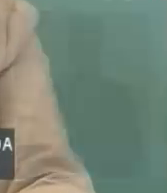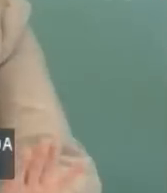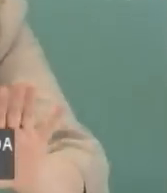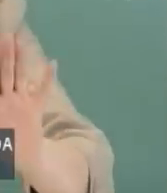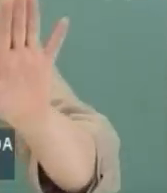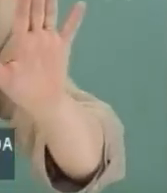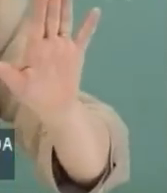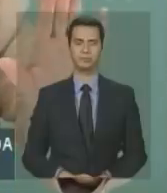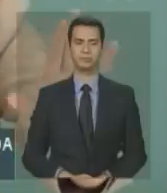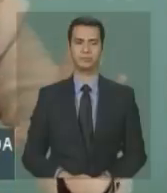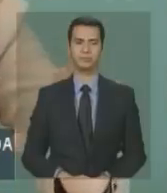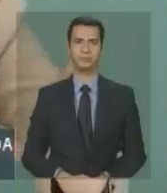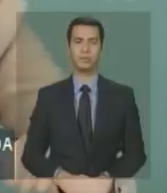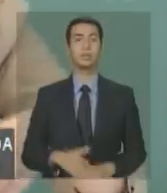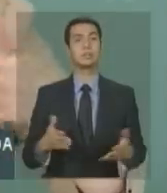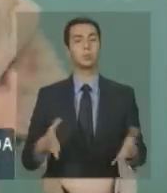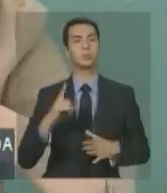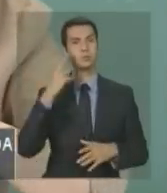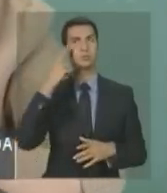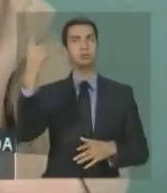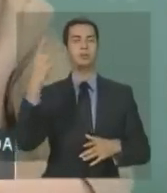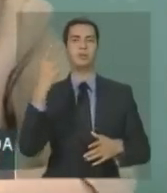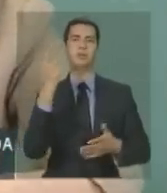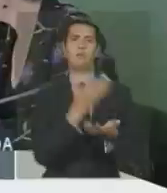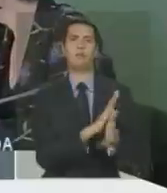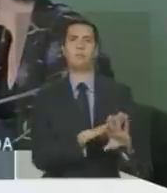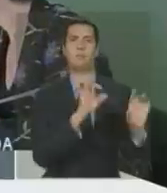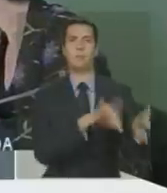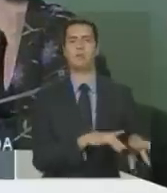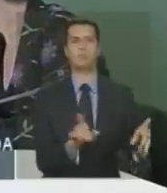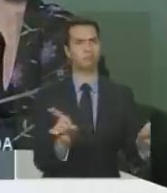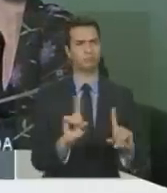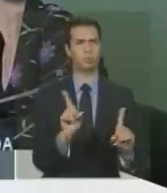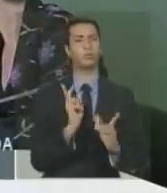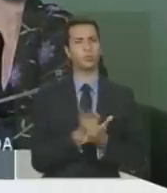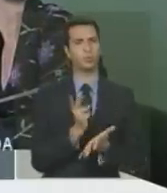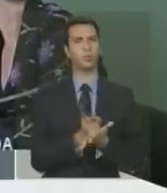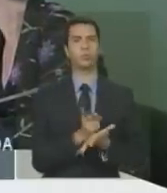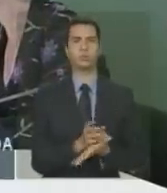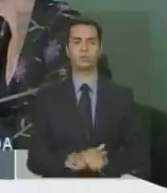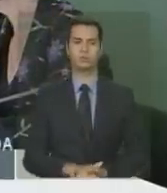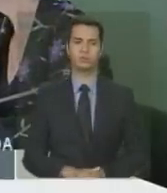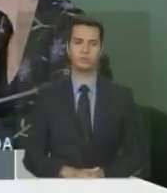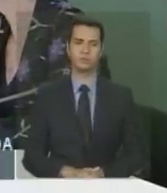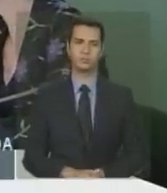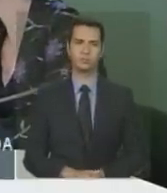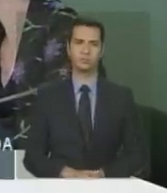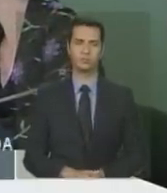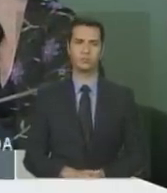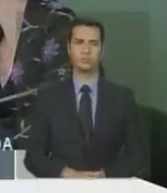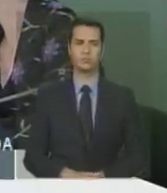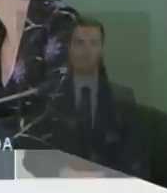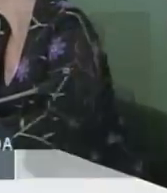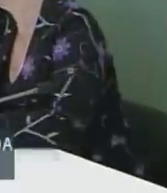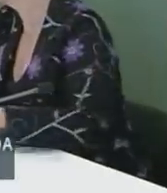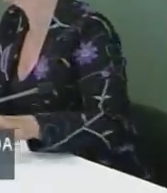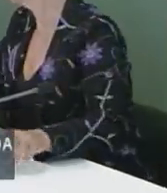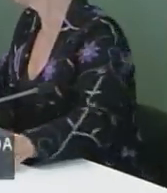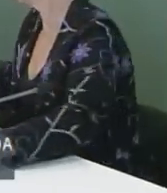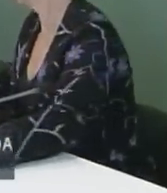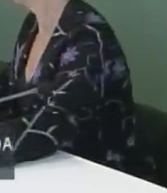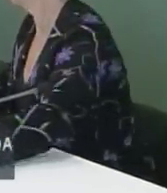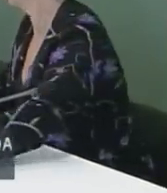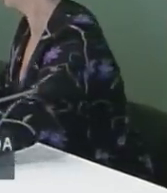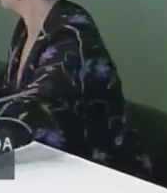então a ideia não está abandonada mas aquilo das pessoas mandarem os currículos ISO t